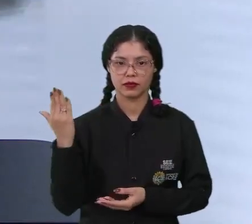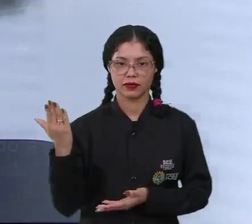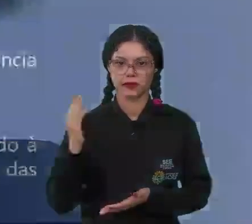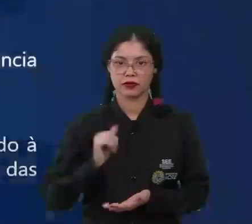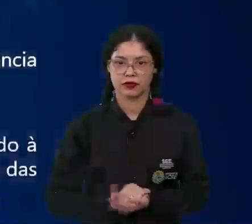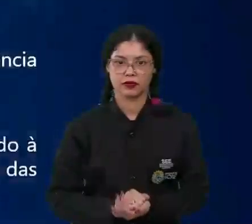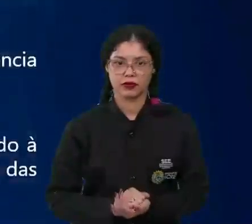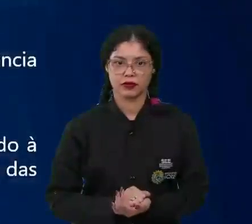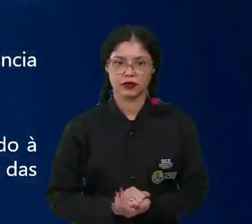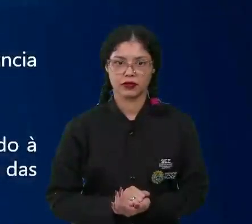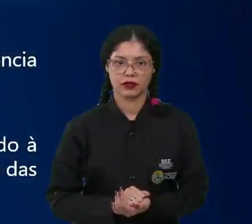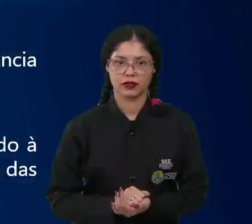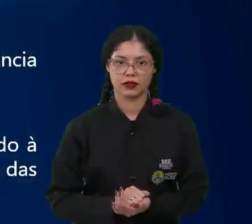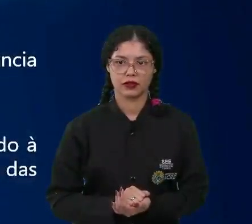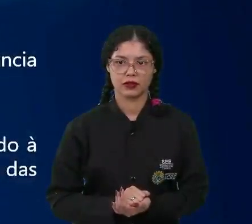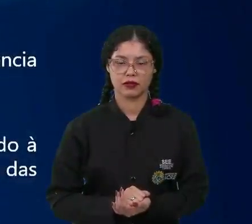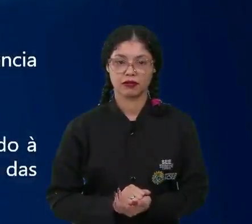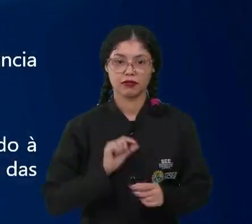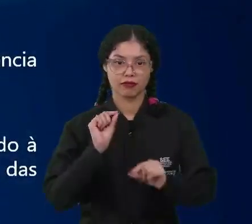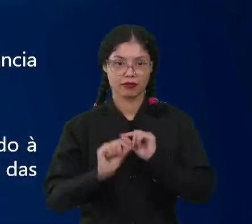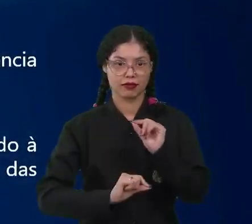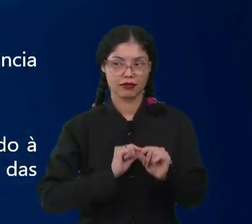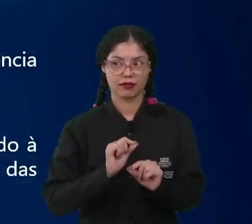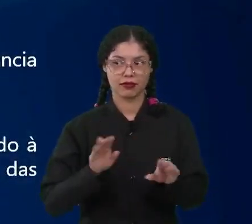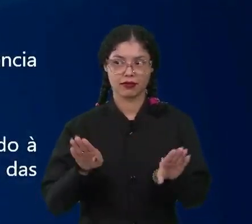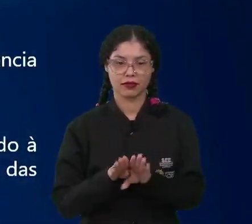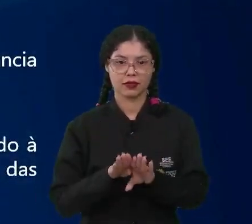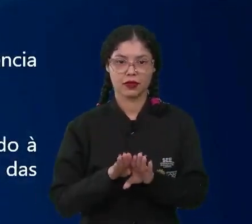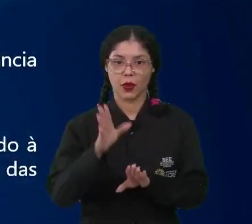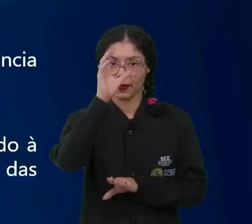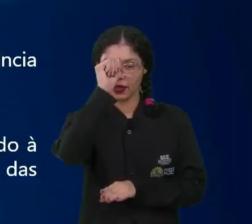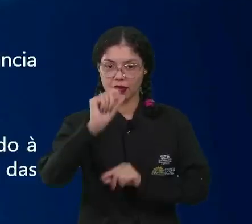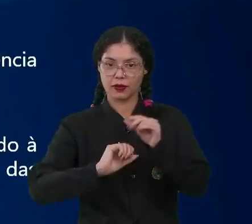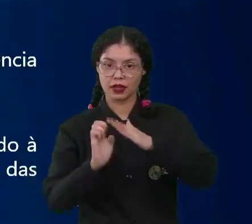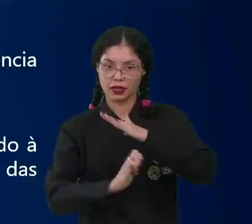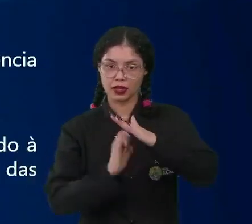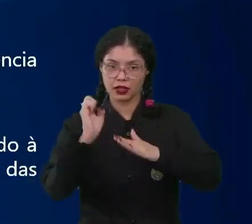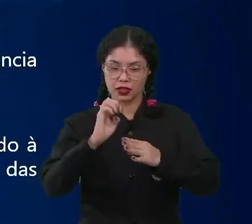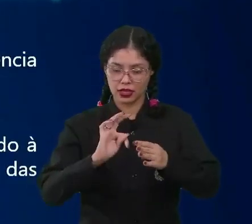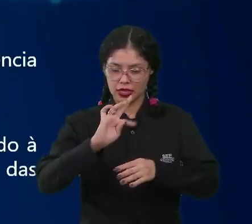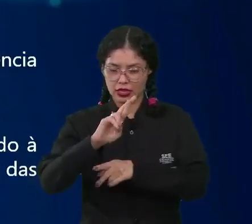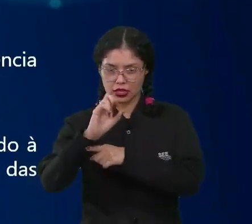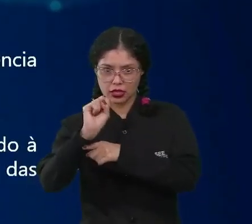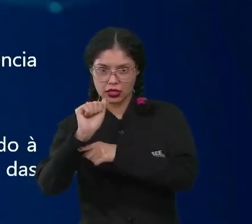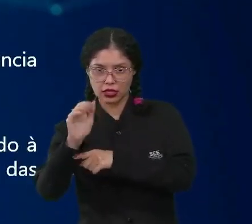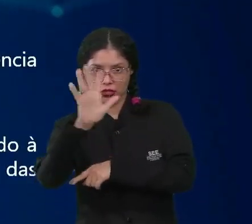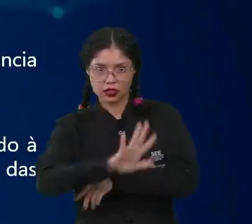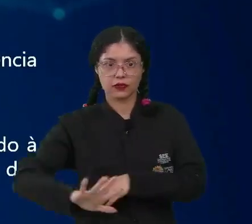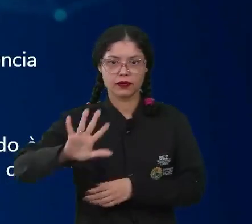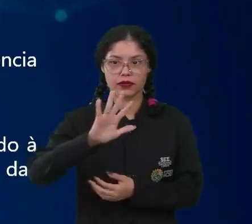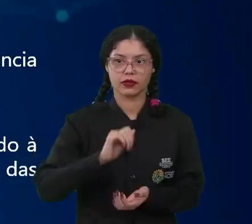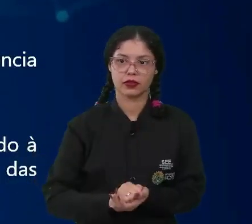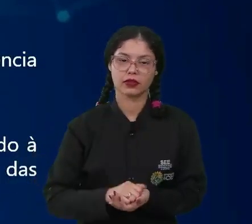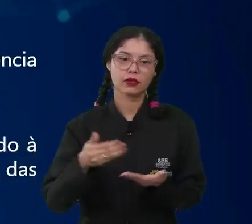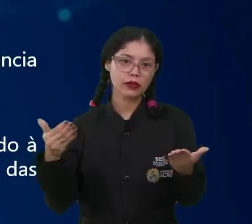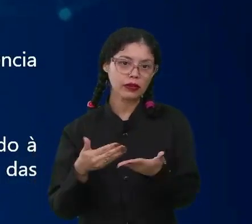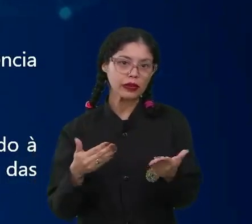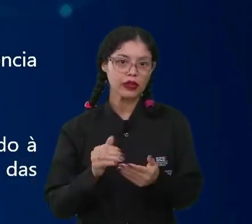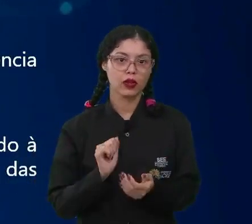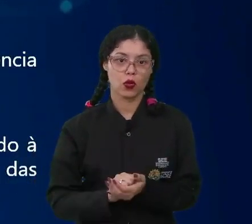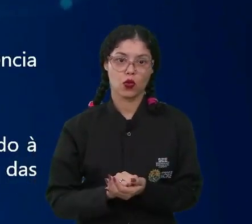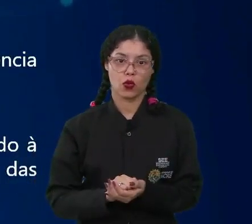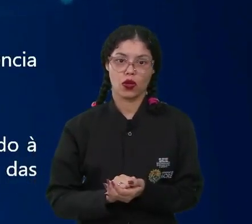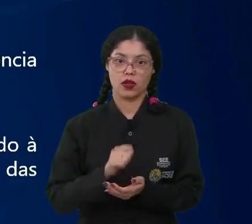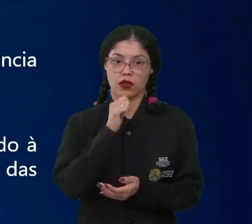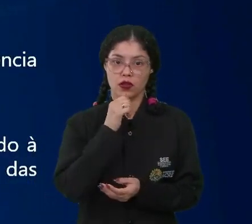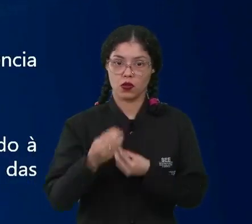resumo, que diz o seguinte, vamos lá. O que aprendemos sobre as empresas transnacionais? Elas atuam em escala global,